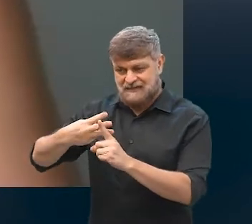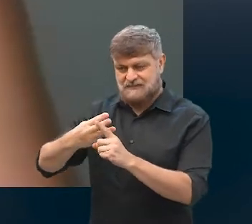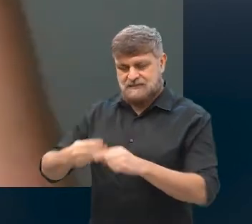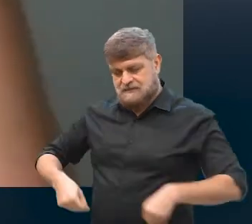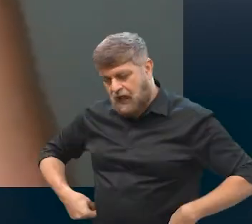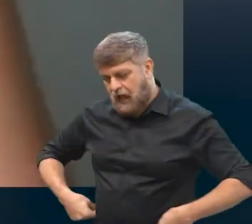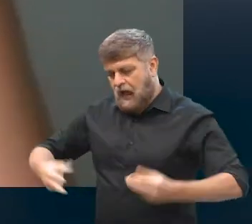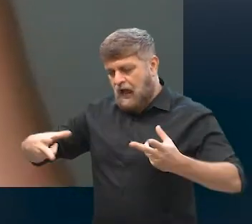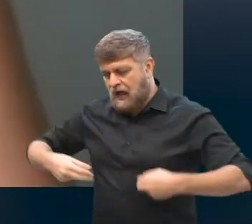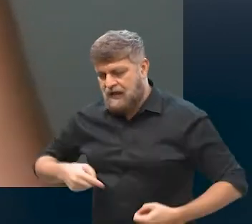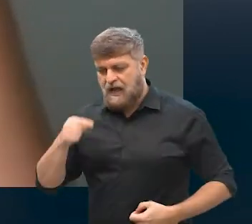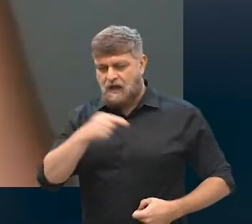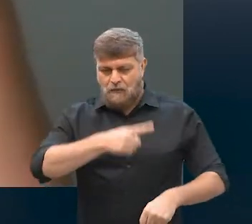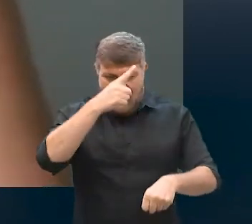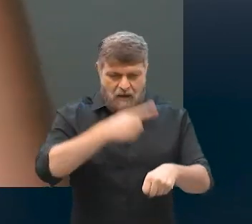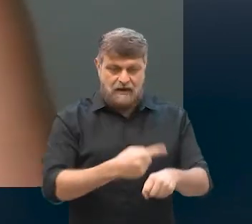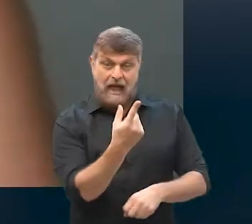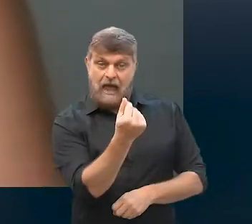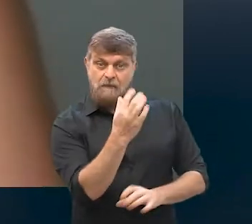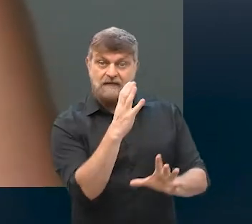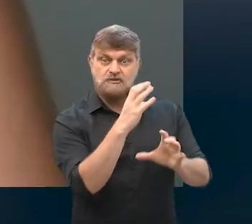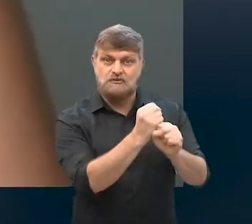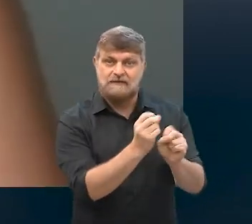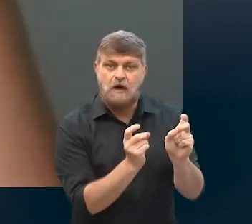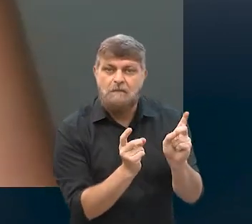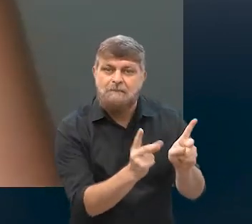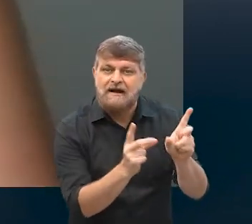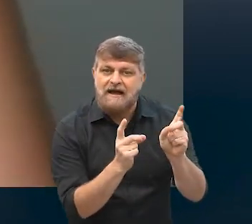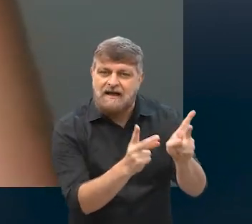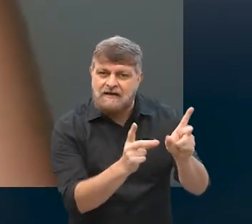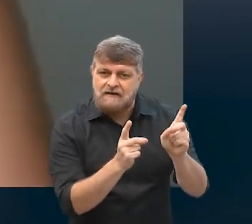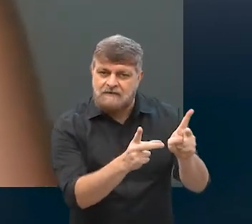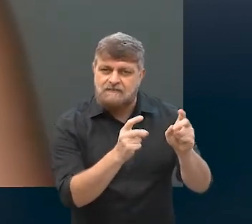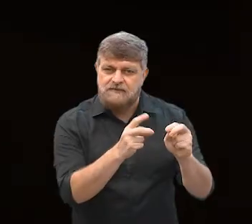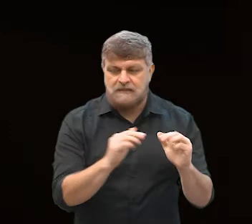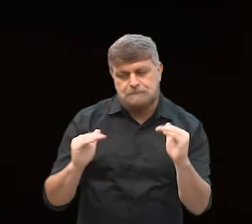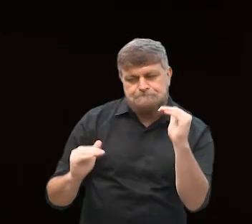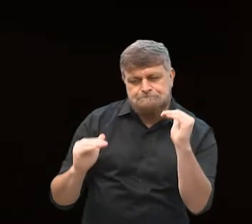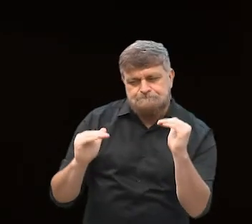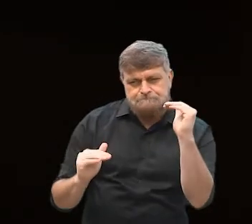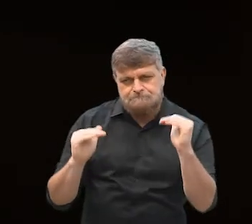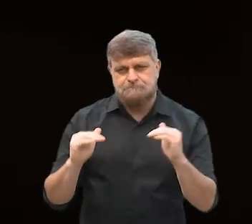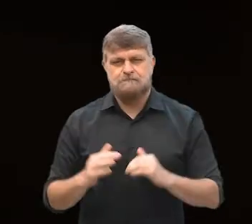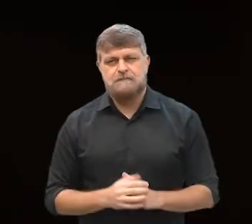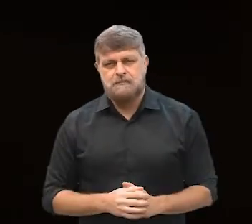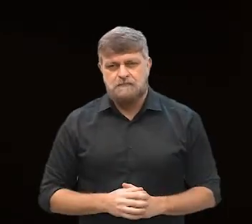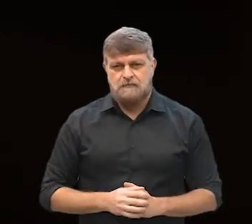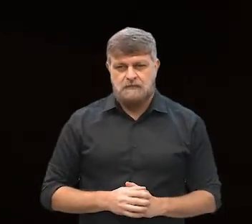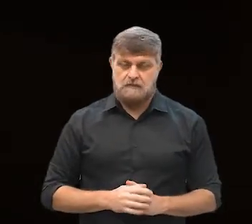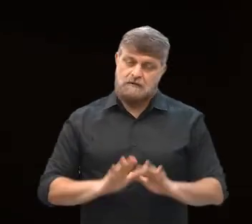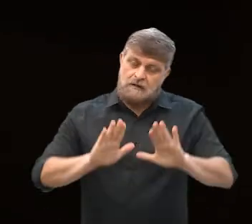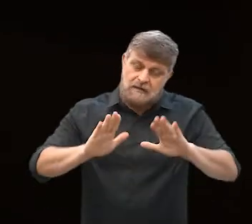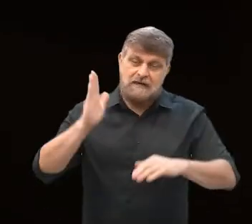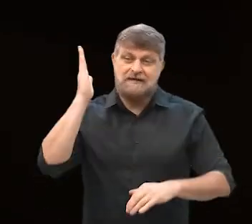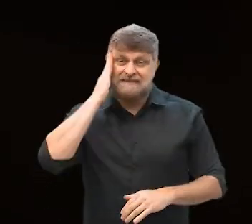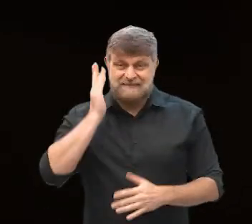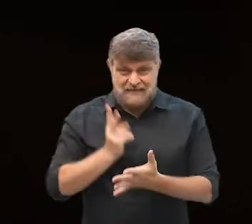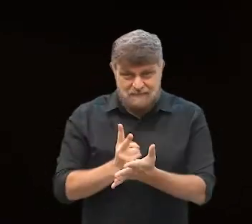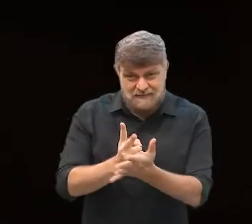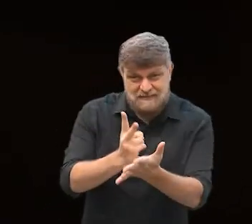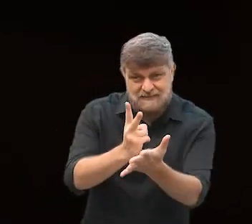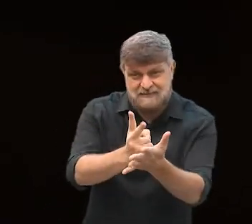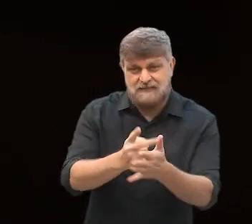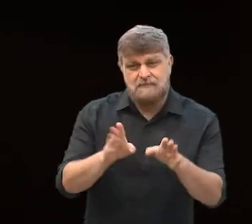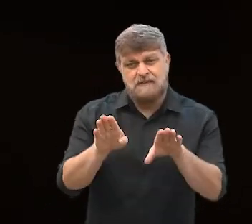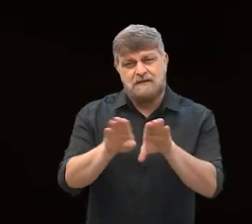de insumos, dos ingredientes, a gente consegue estimar um pouco esse valor. Mas, é claro, a gente tem que sempre